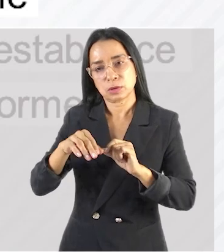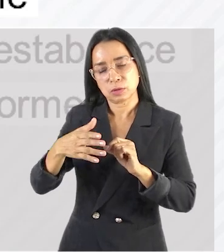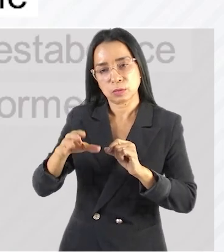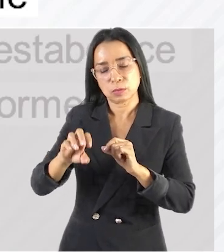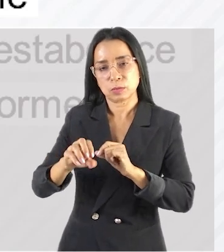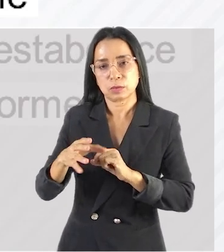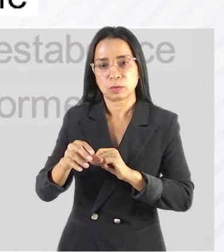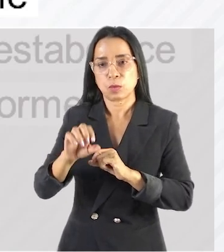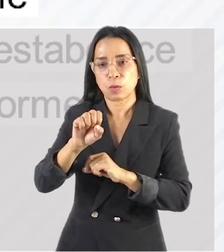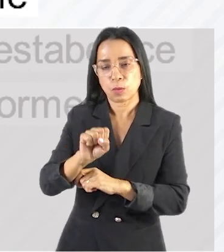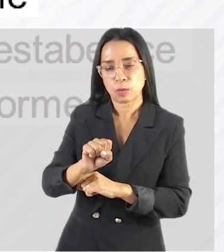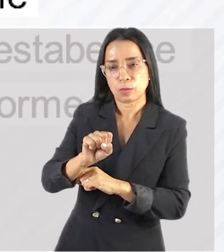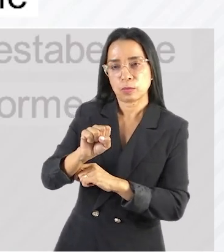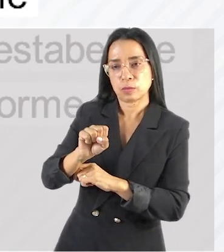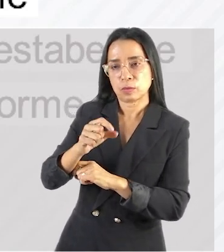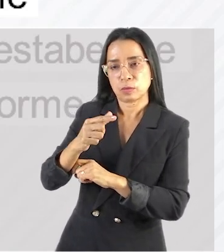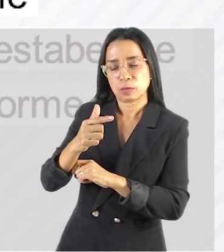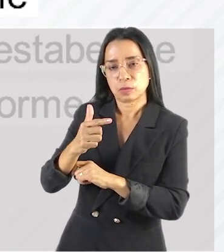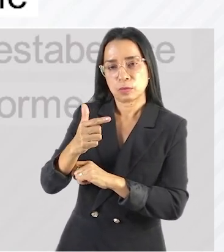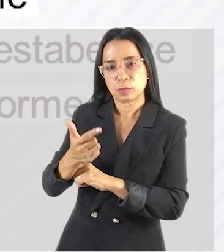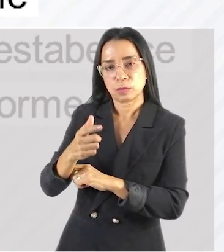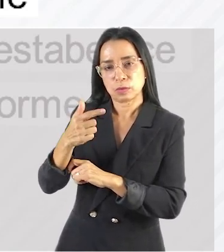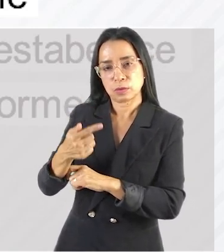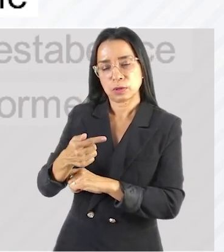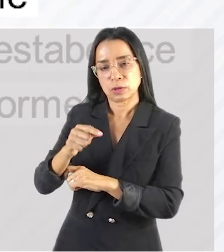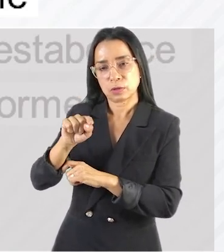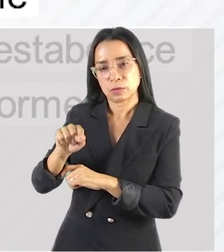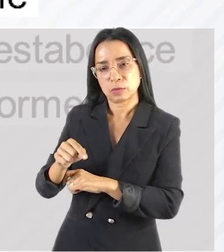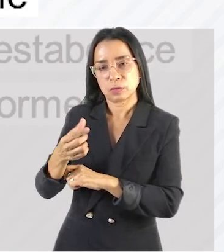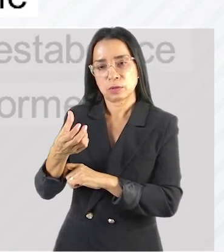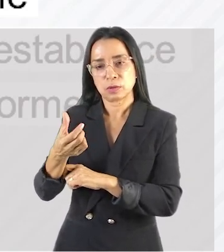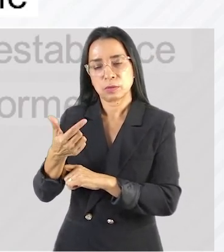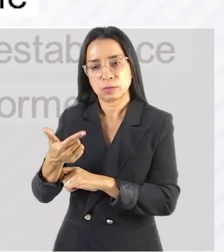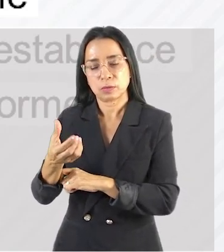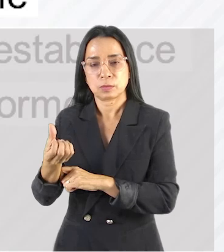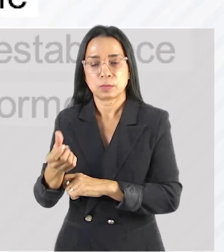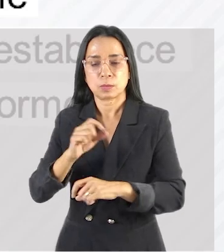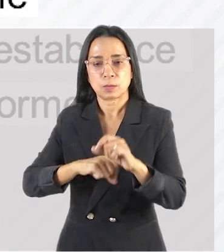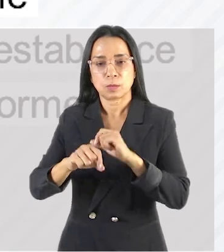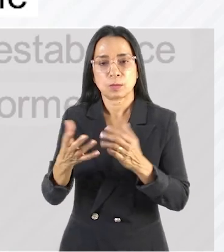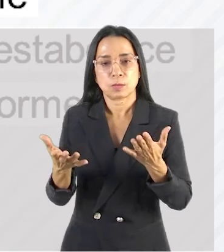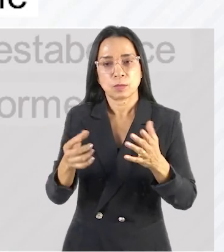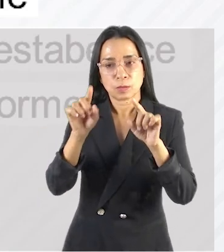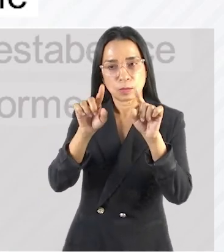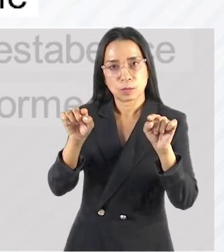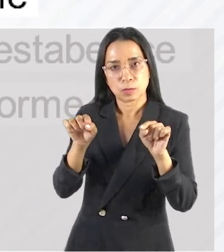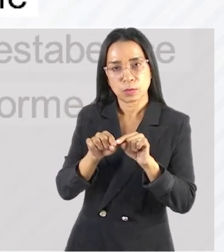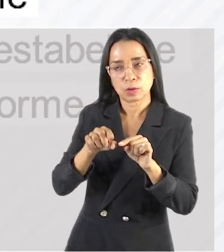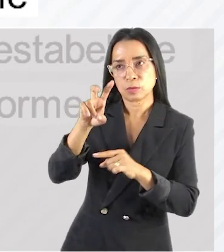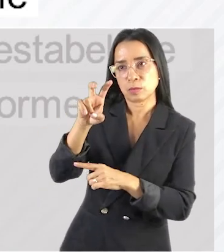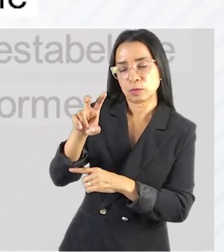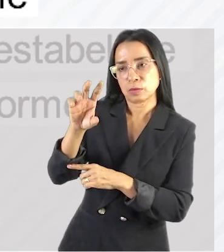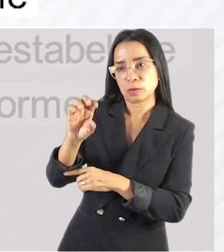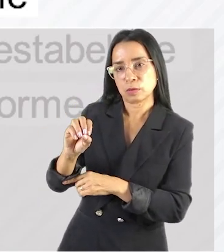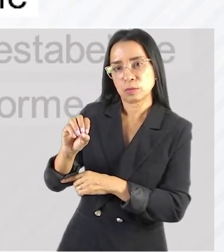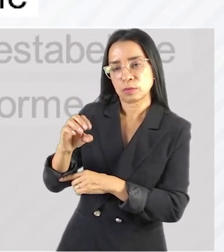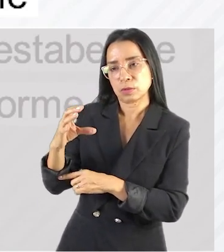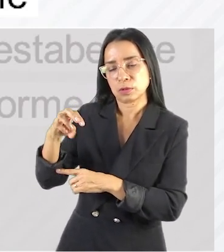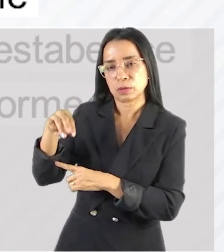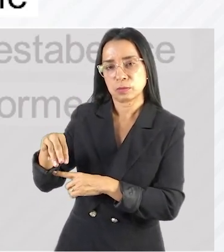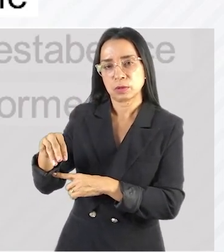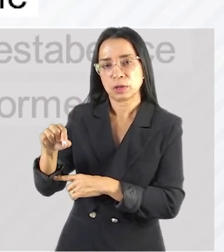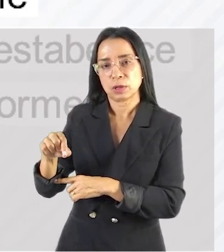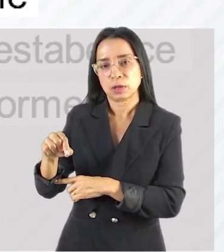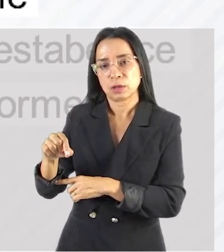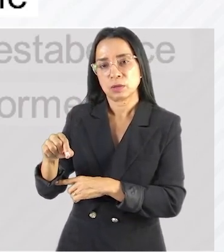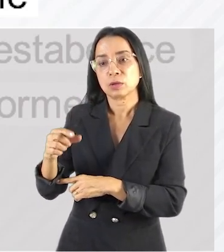827/96. Trata-se de um triângulo equilátero vermelho, com dimensões de 50 cm de lado e 5